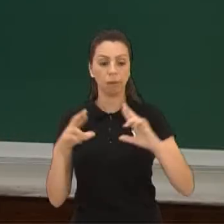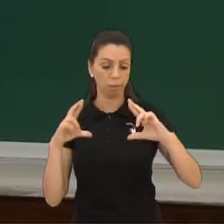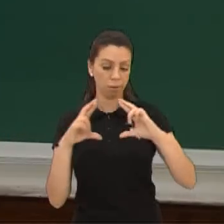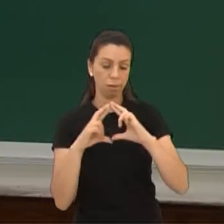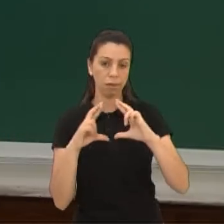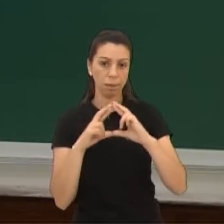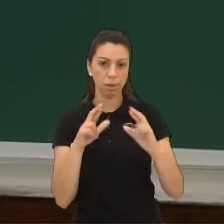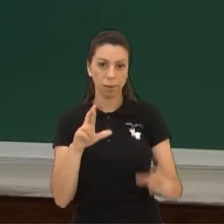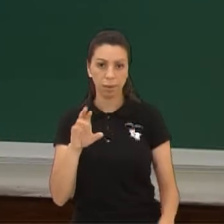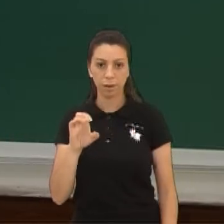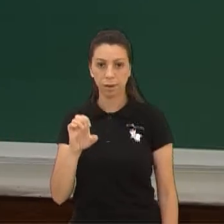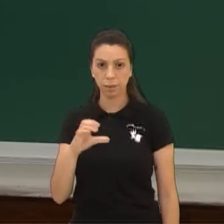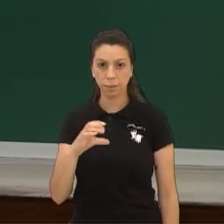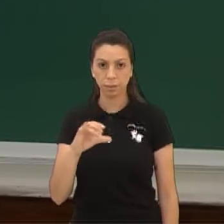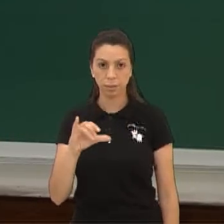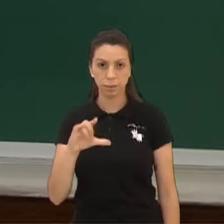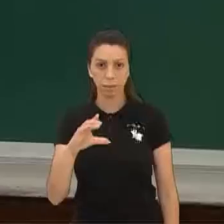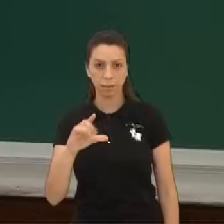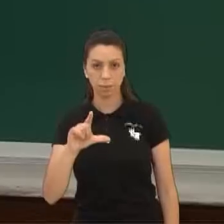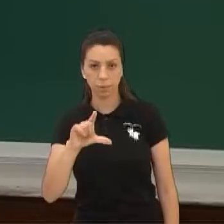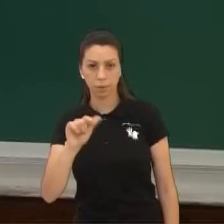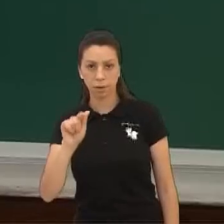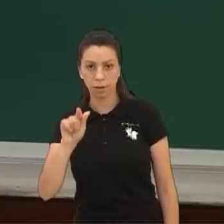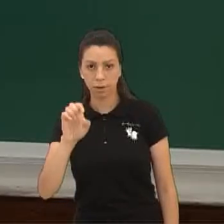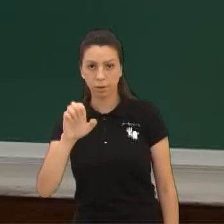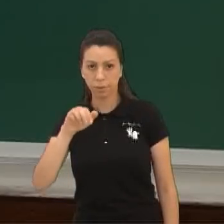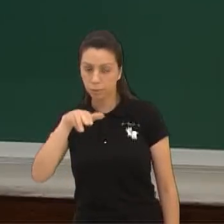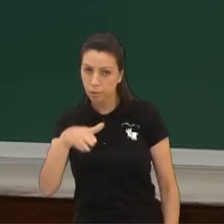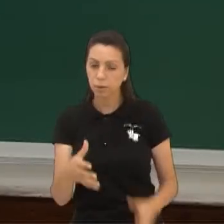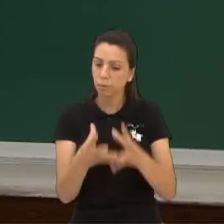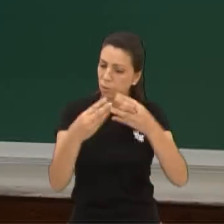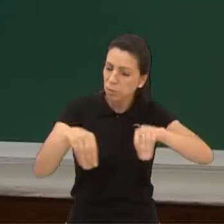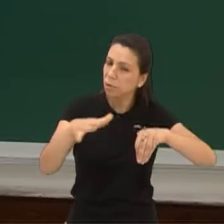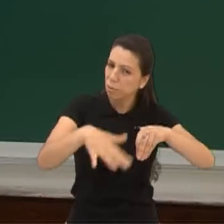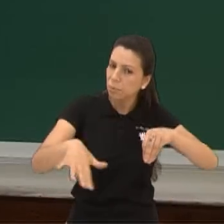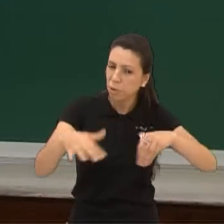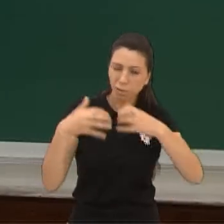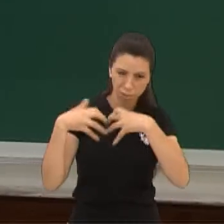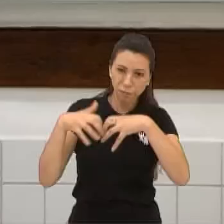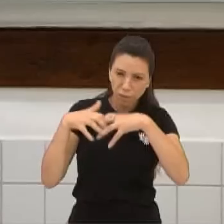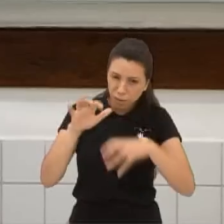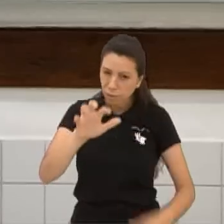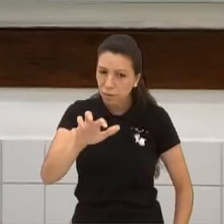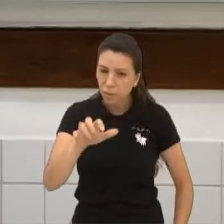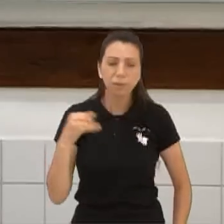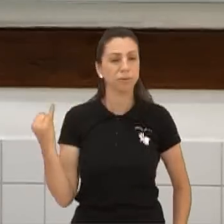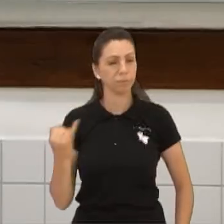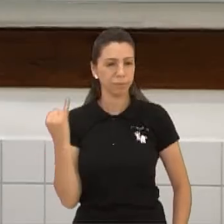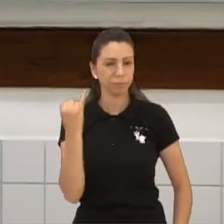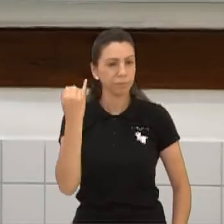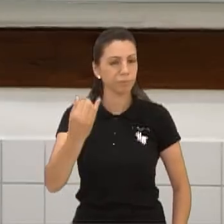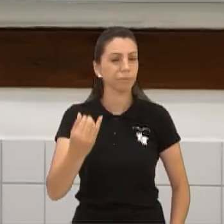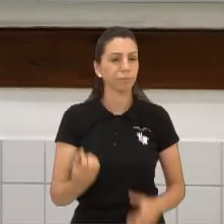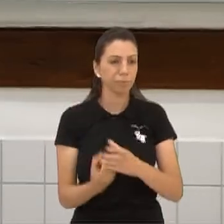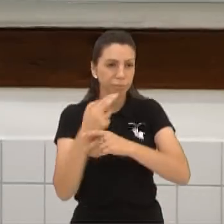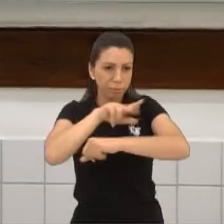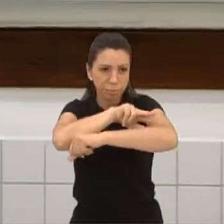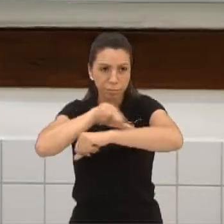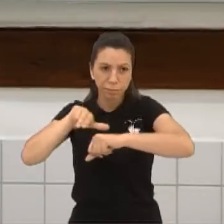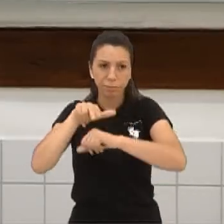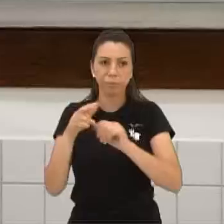ao consumo sem agredir o meio ambiente? Pensem nisso, gente. Isso é muito importante para a